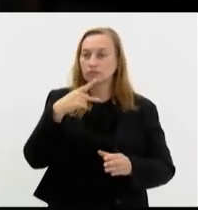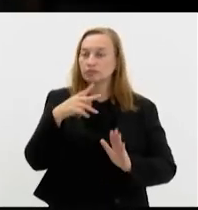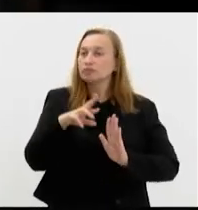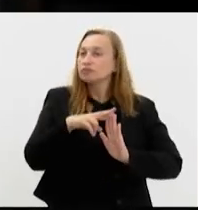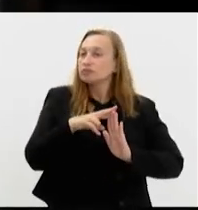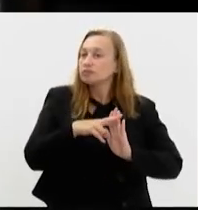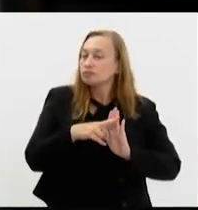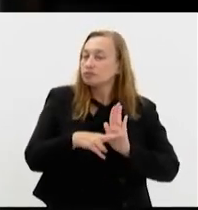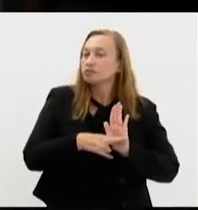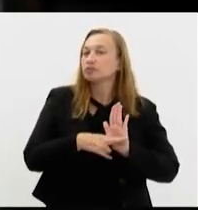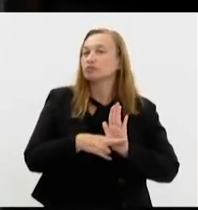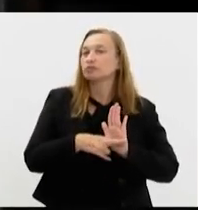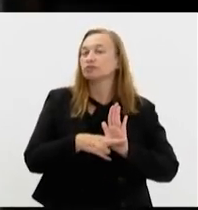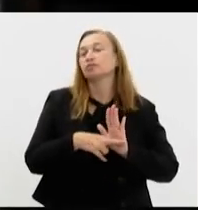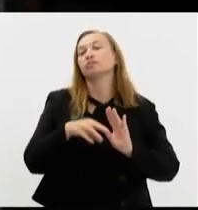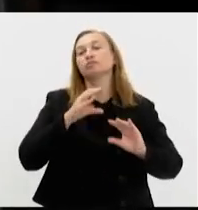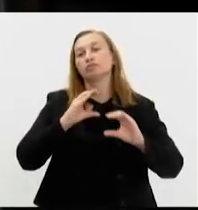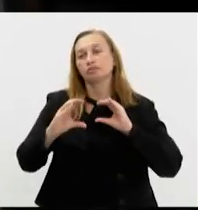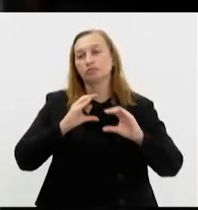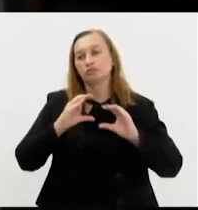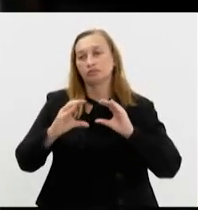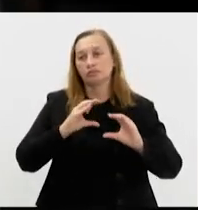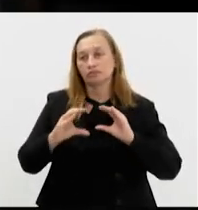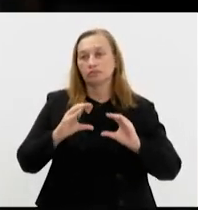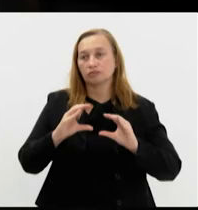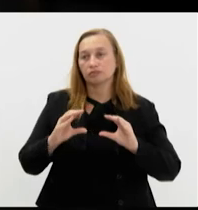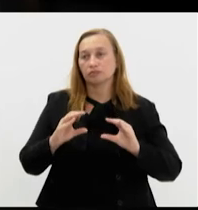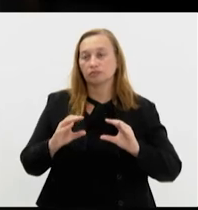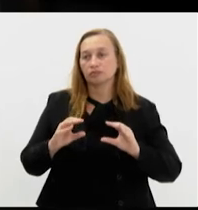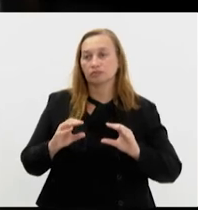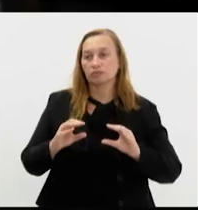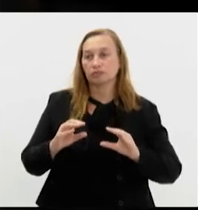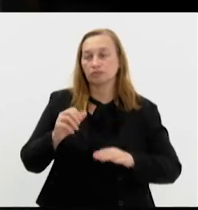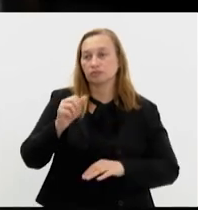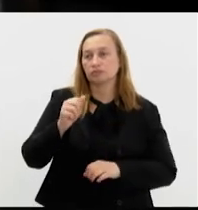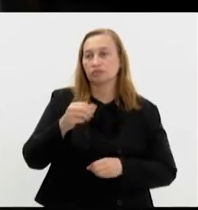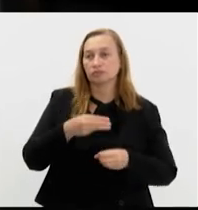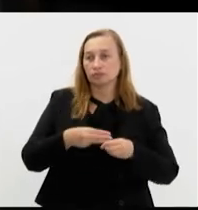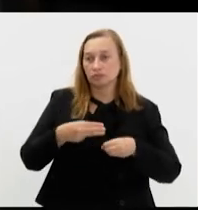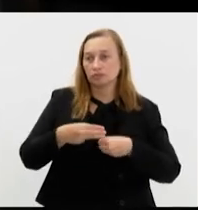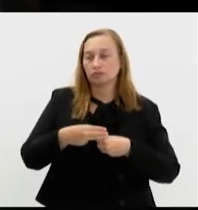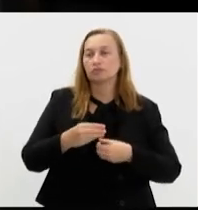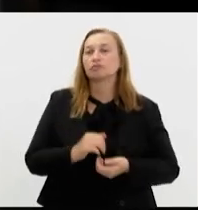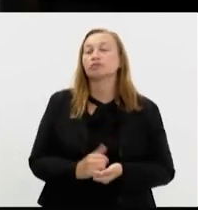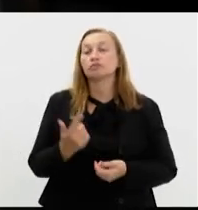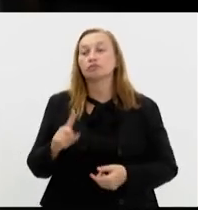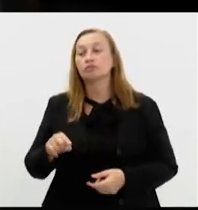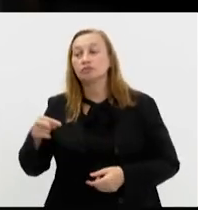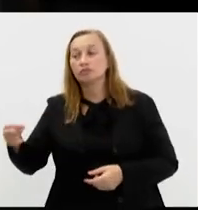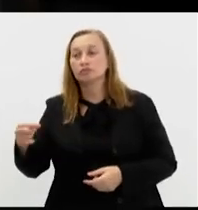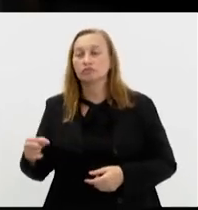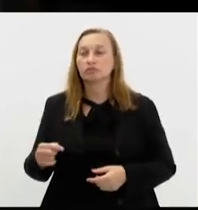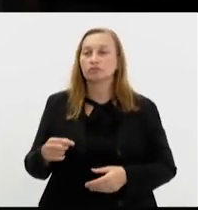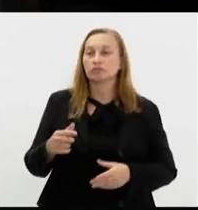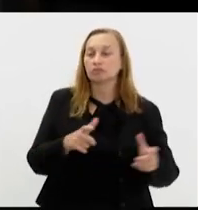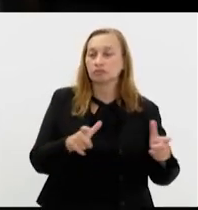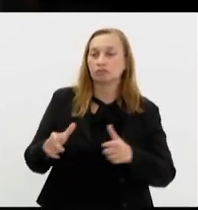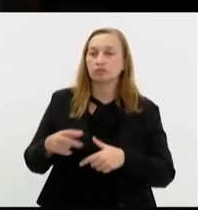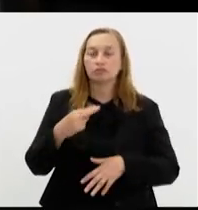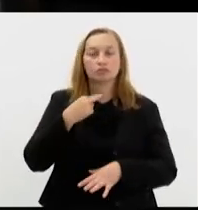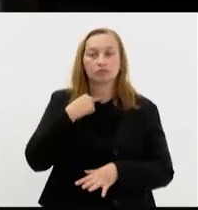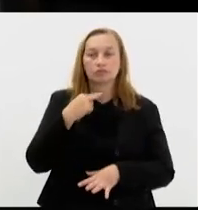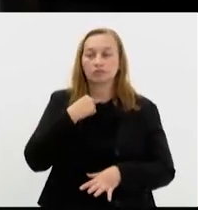para a comunicação no âmbito municipal é bem verdade que as outras esferas não podem